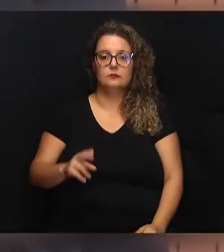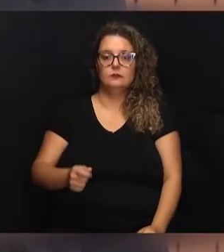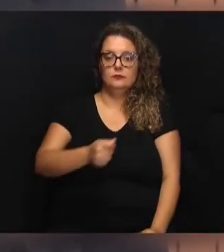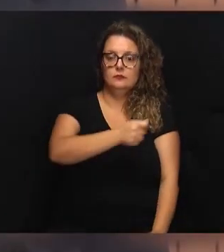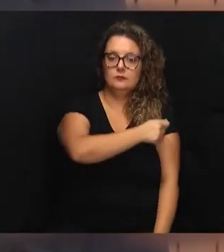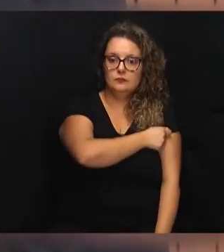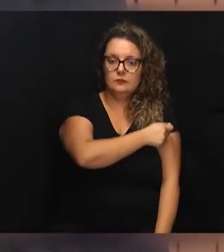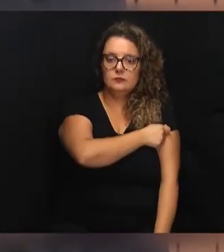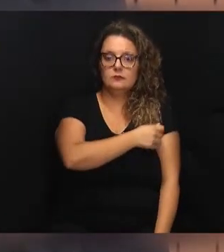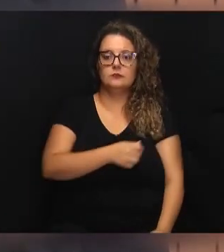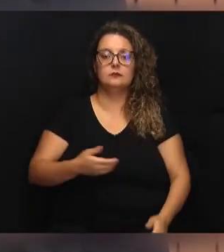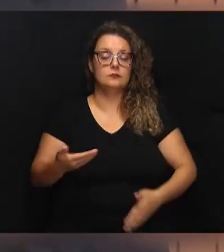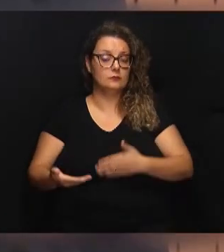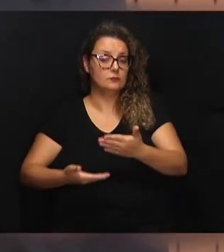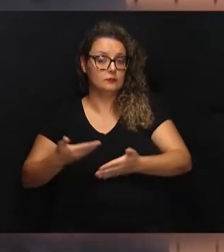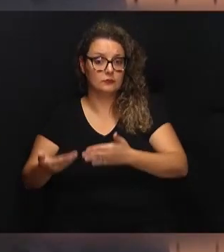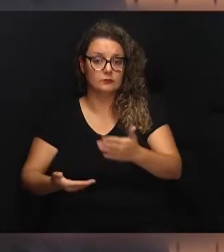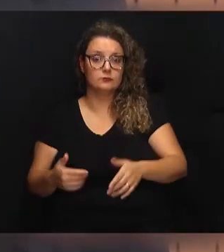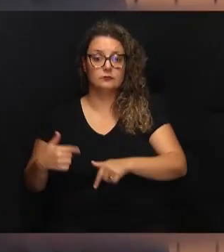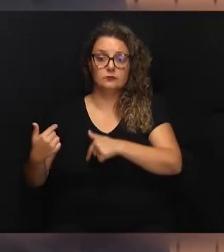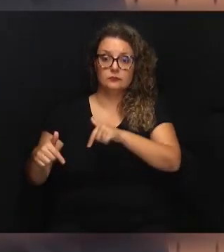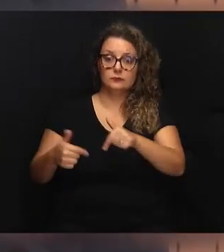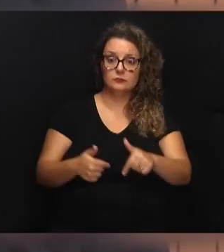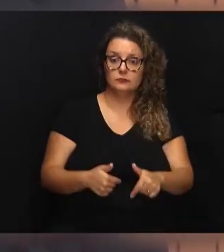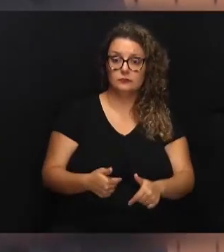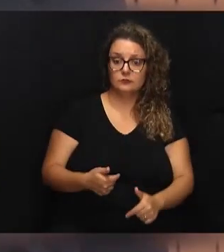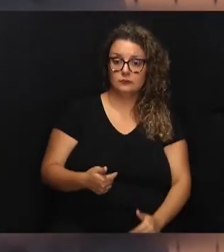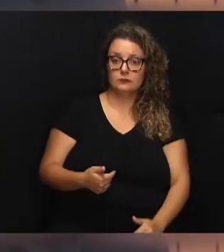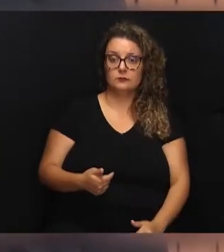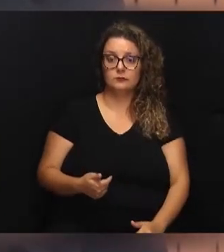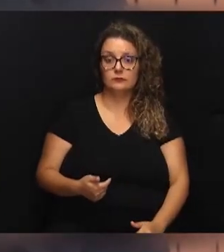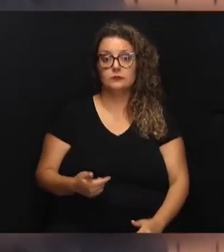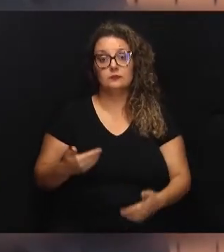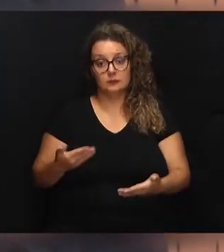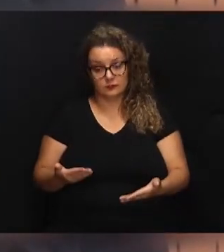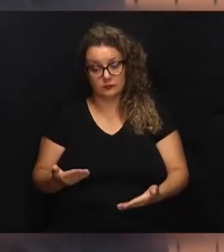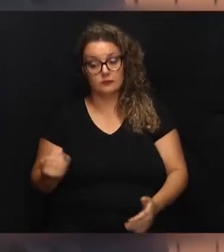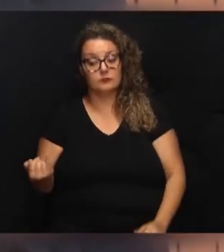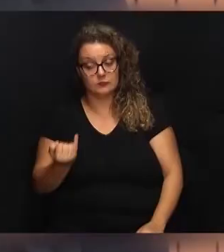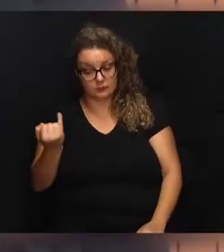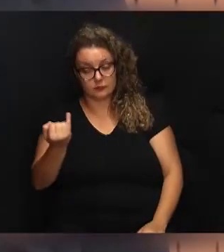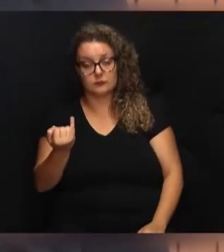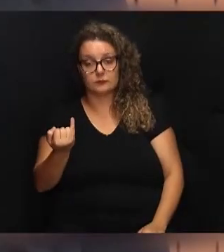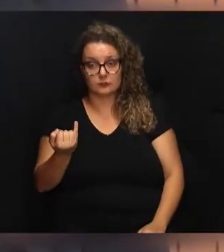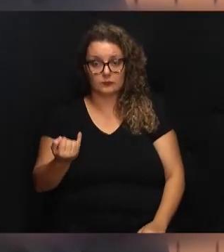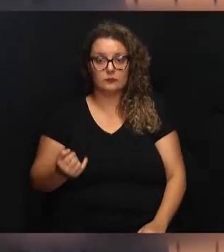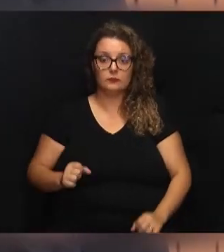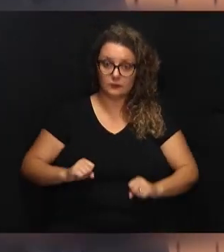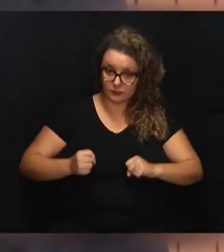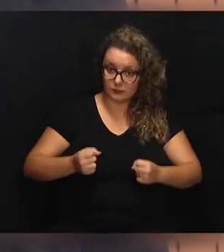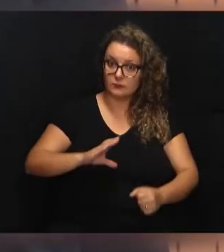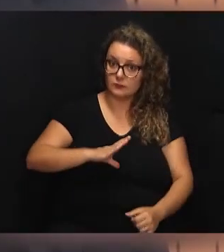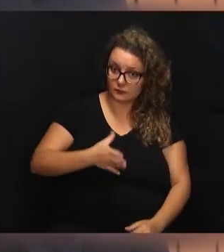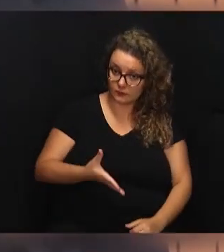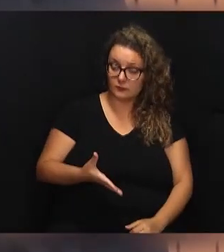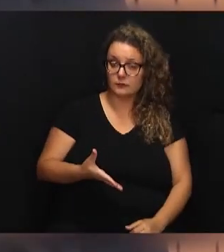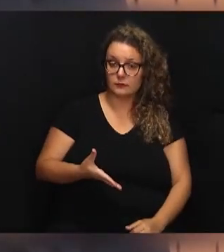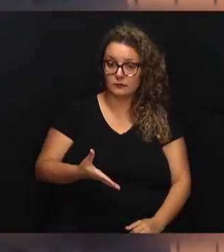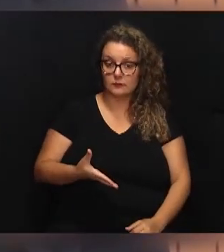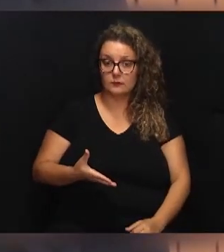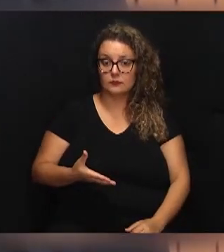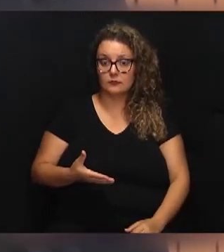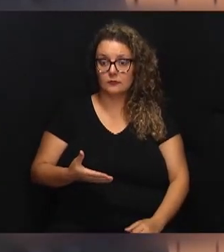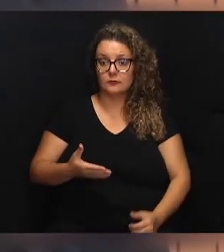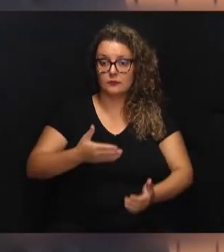estudantes, os servidores, os trabalhadores, e que, graças a essa importante articulação, corajosa articulação, que partiu